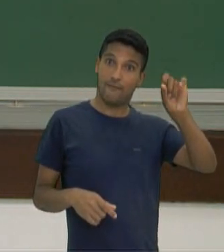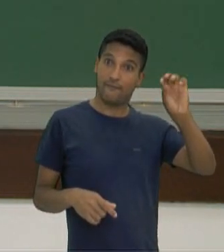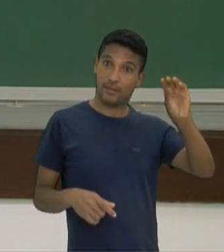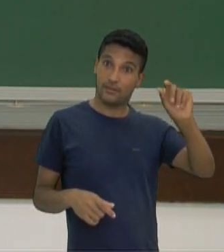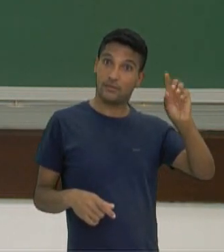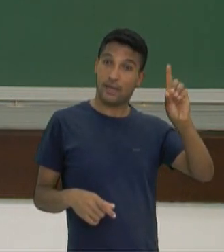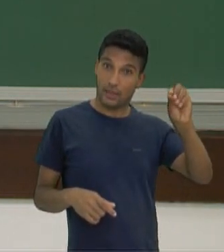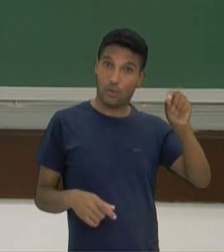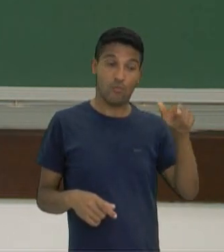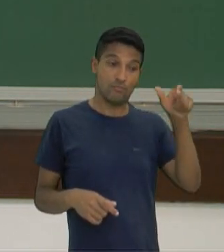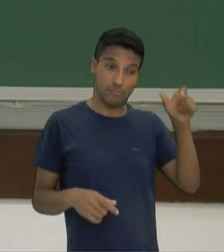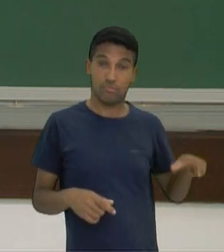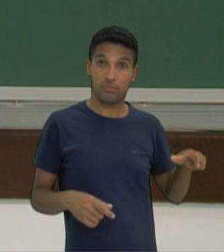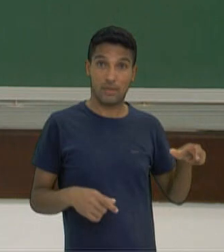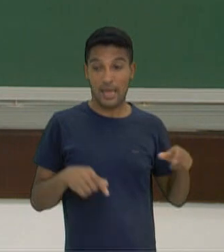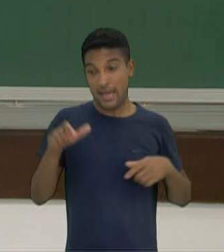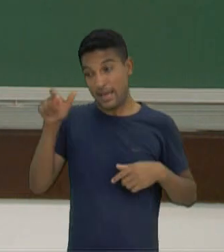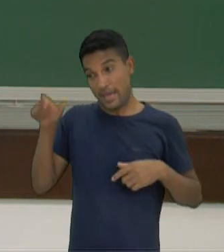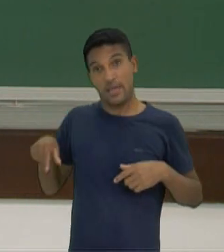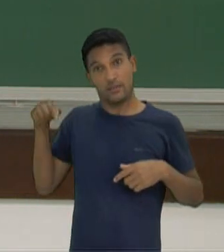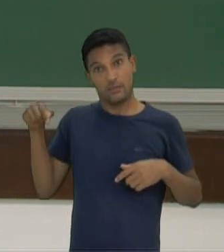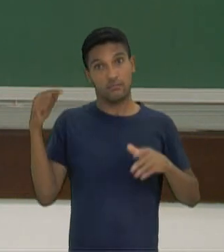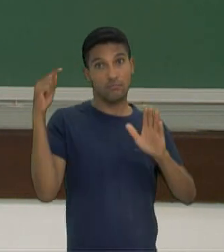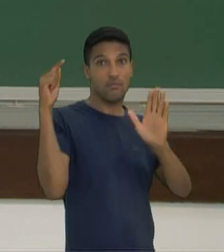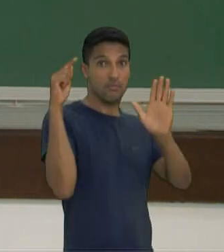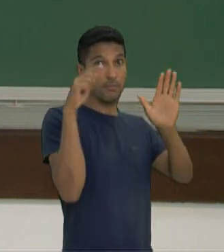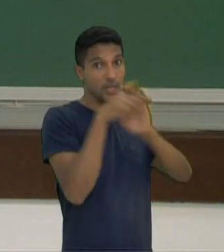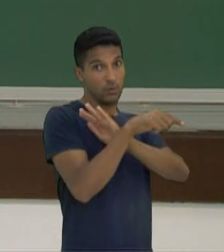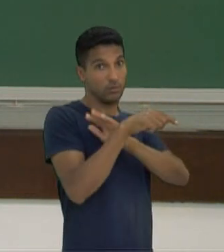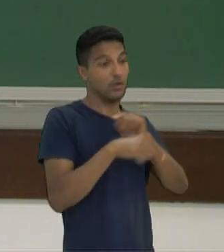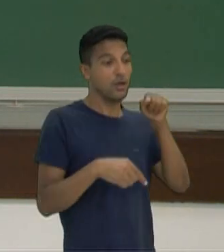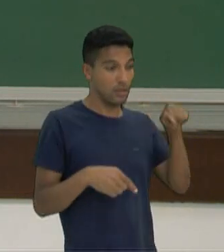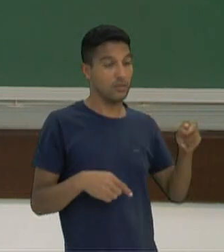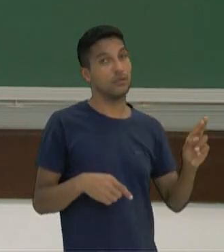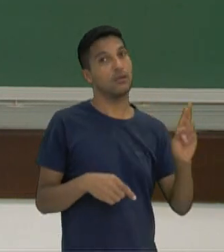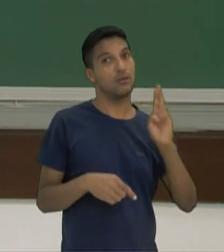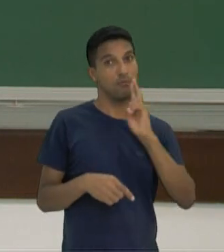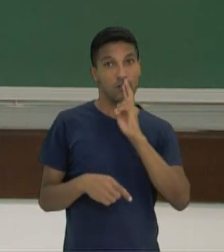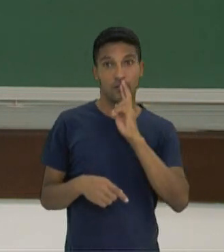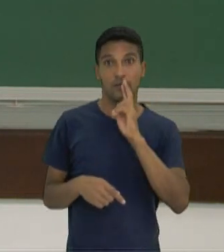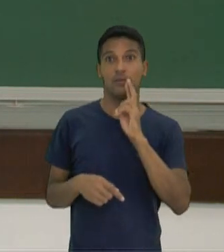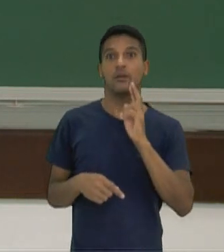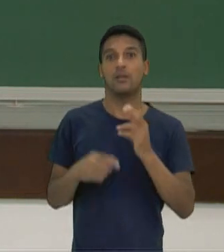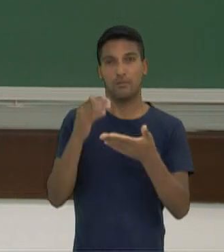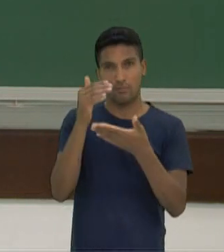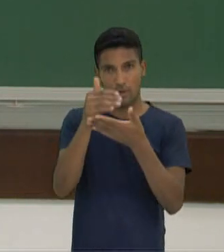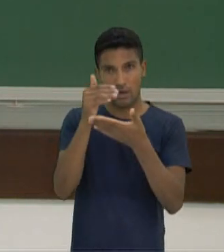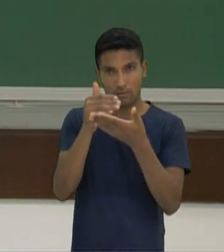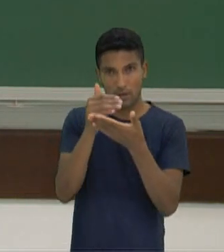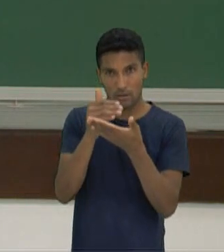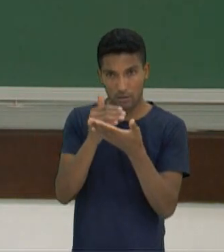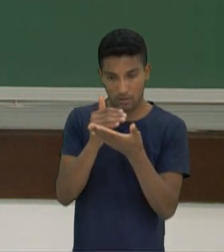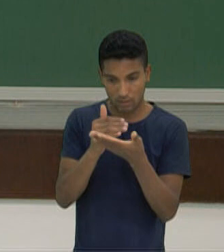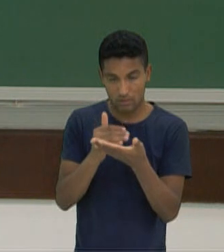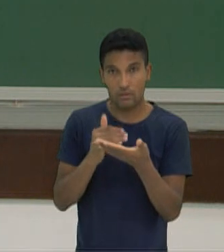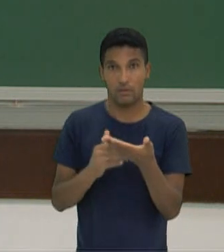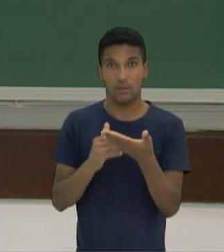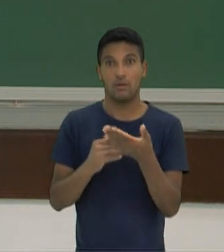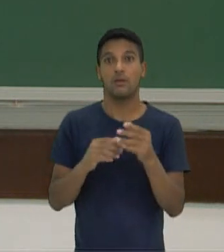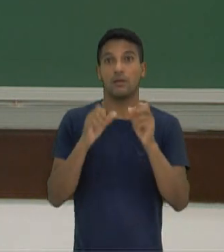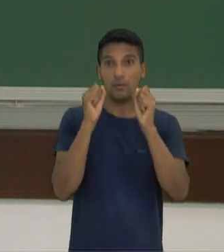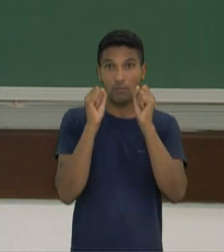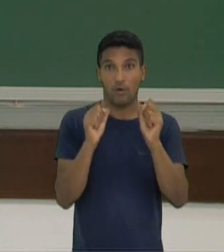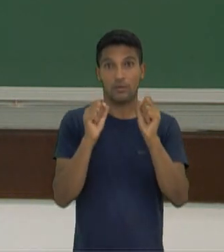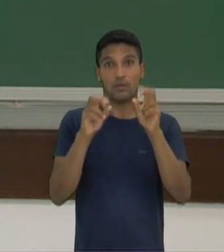também, onde é abordado algum assunto ou até mesmo a carreira da pessoa que está sendo entrevistada. Temos